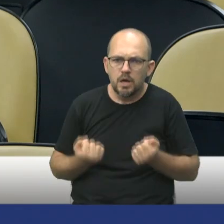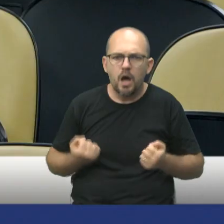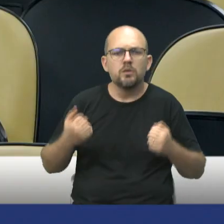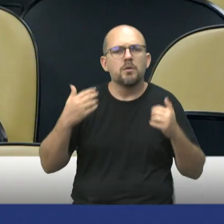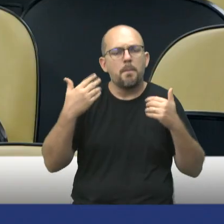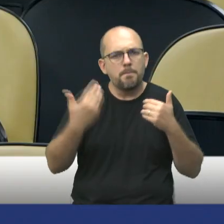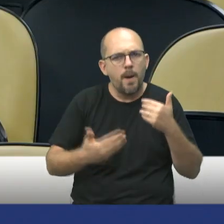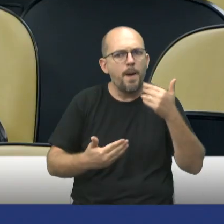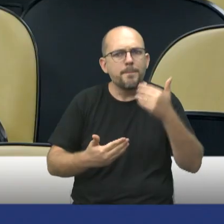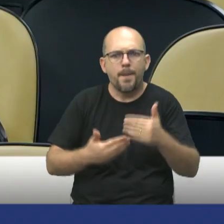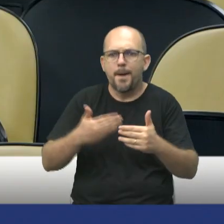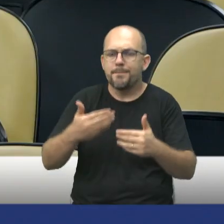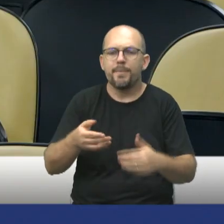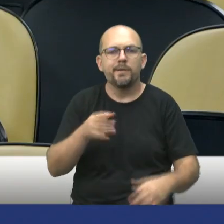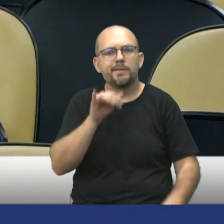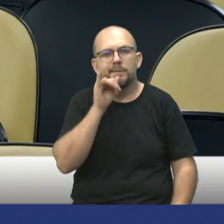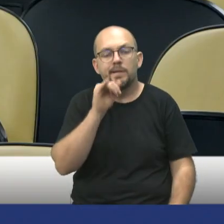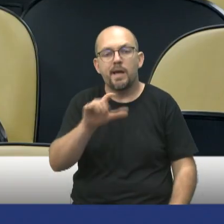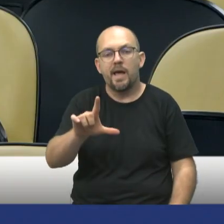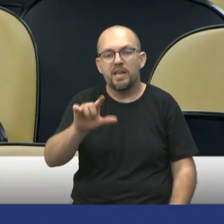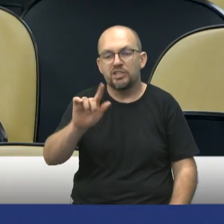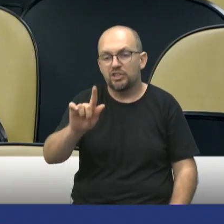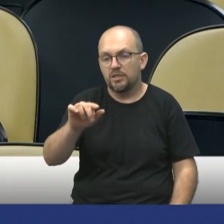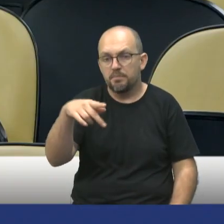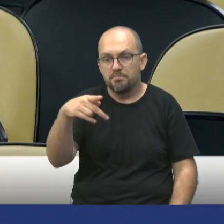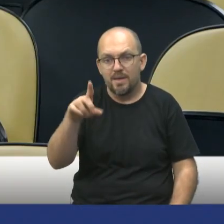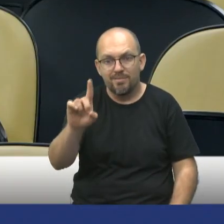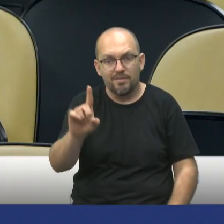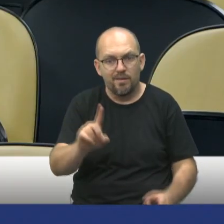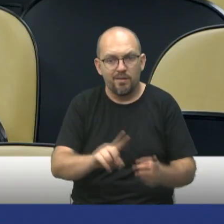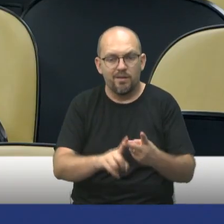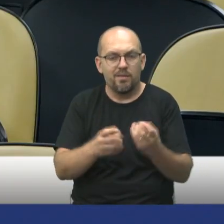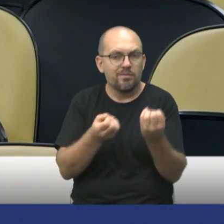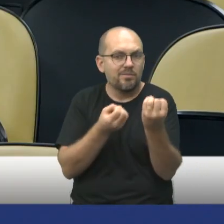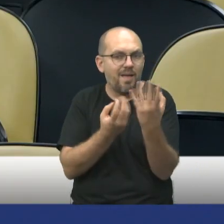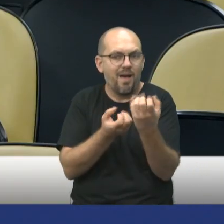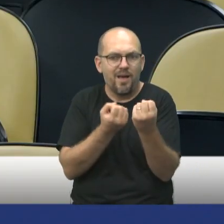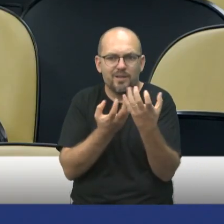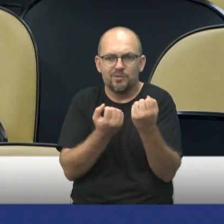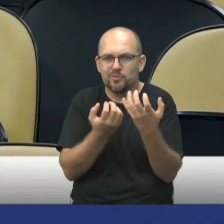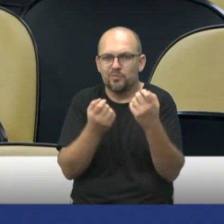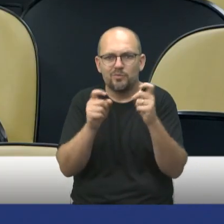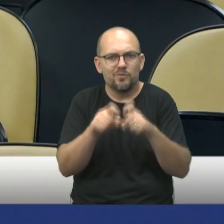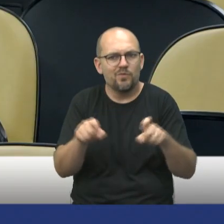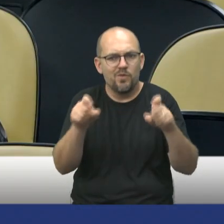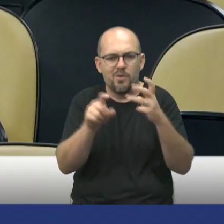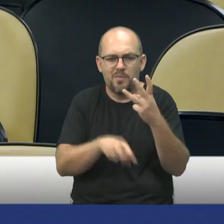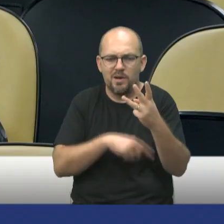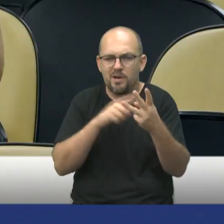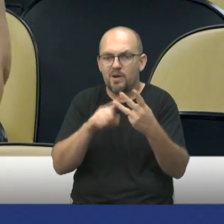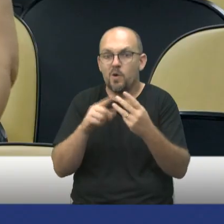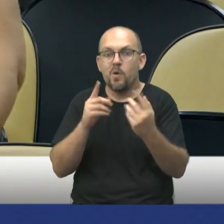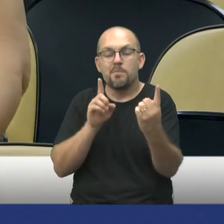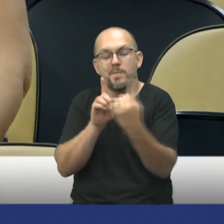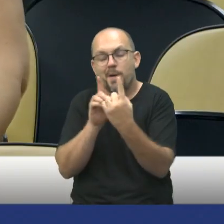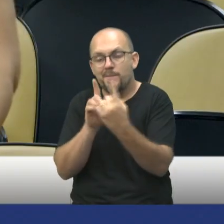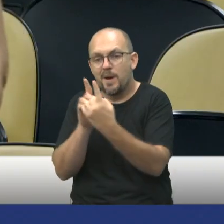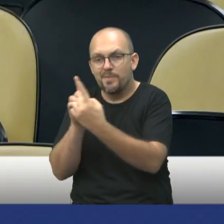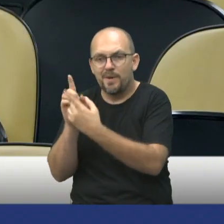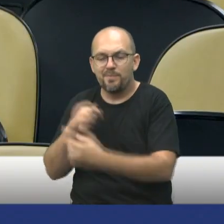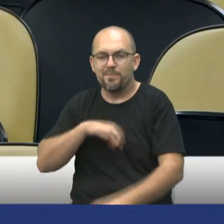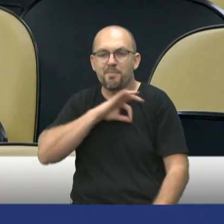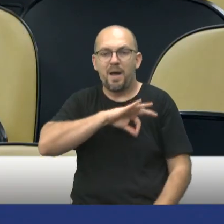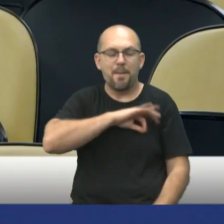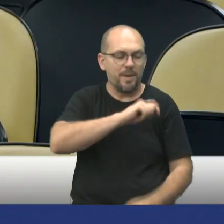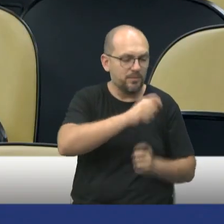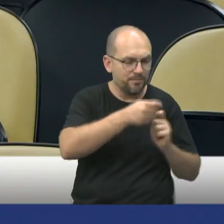maiores. A gente lida com LGPD, a gente lida com dados essenciais, a gente lida com público, com folha de pagamento, né, cada